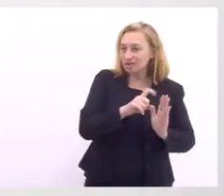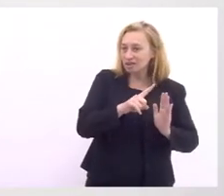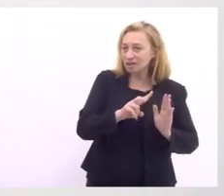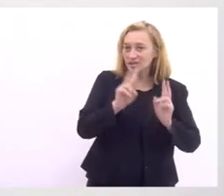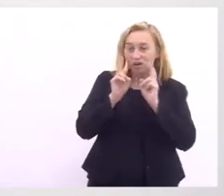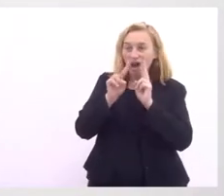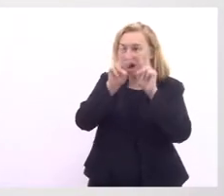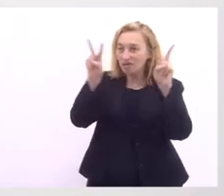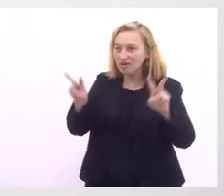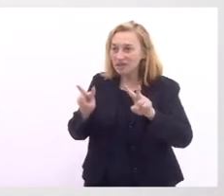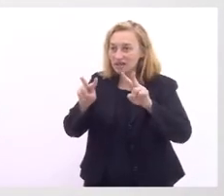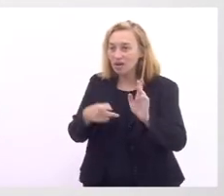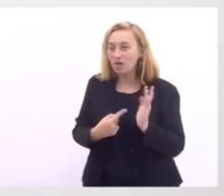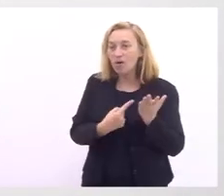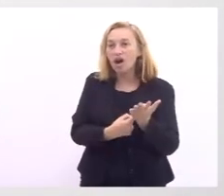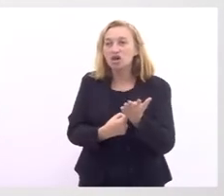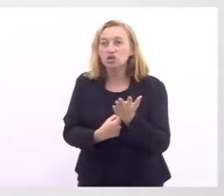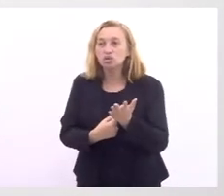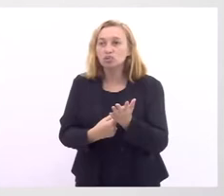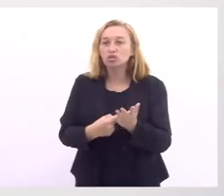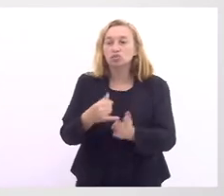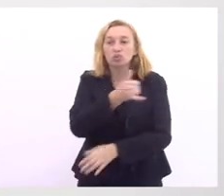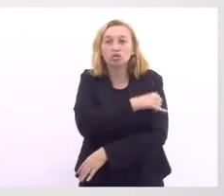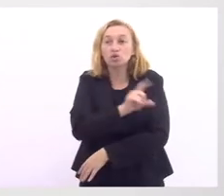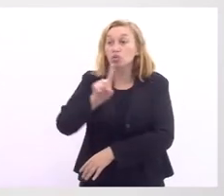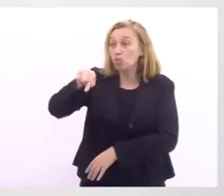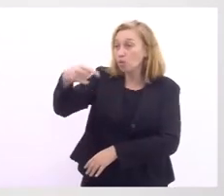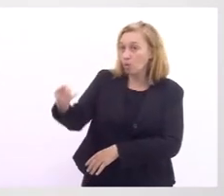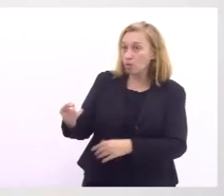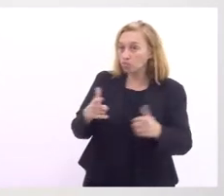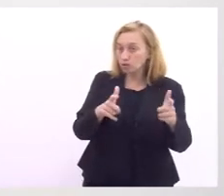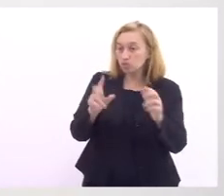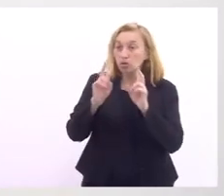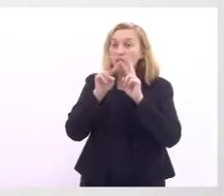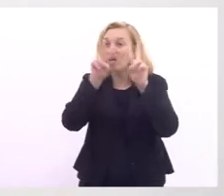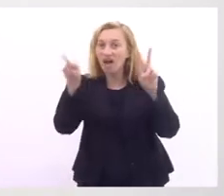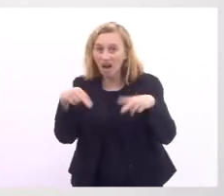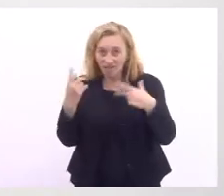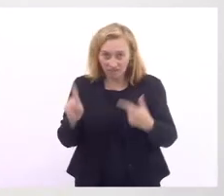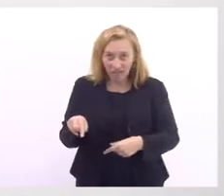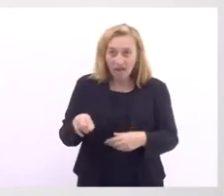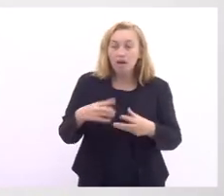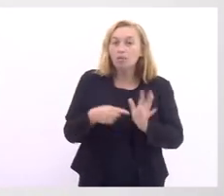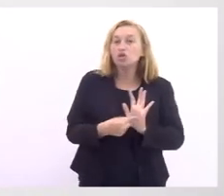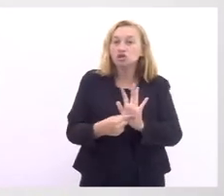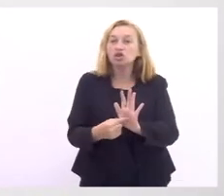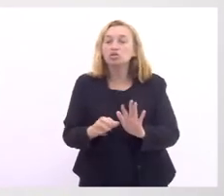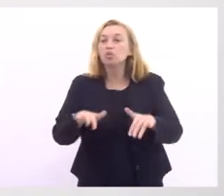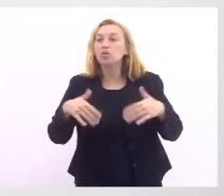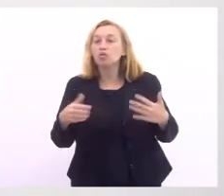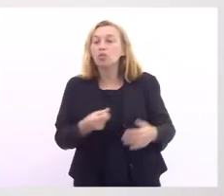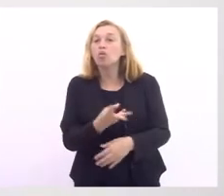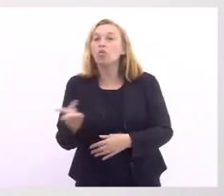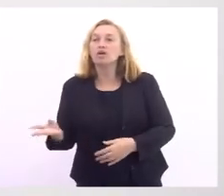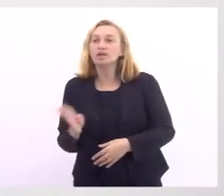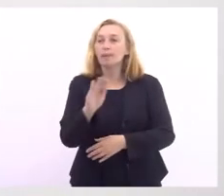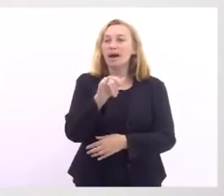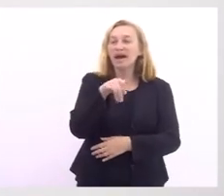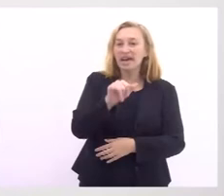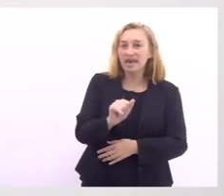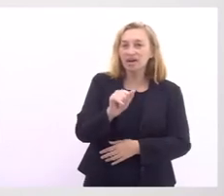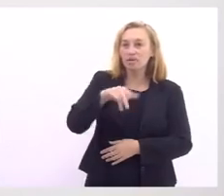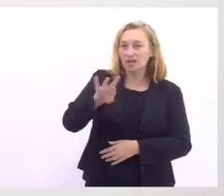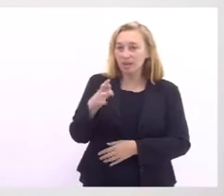uma visão mais Ampla desse Rio de Janeiro com outros símbolos né transformar mostrando o quanto que a Baía de quem é